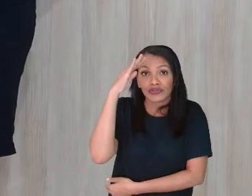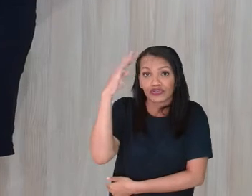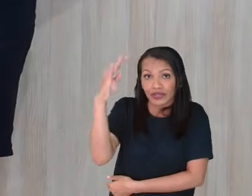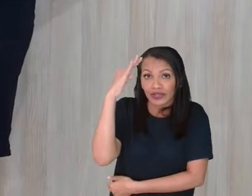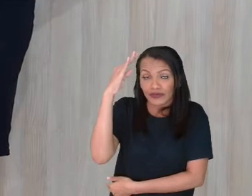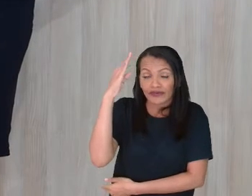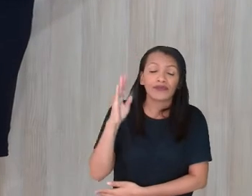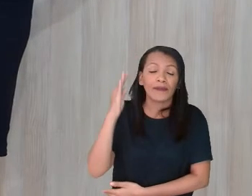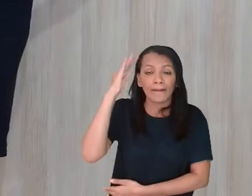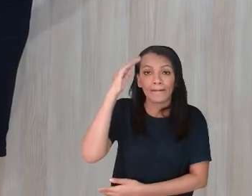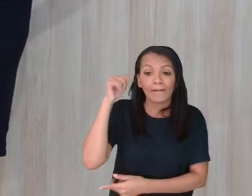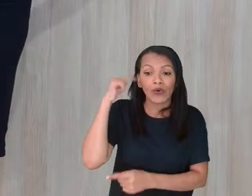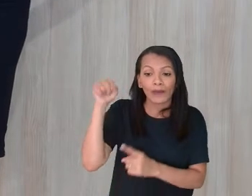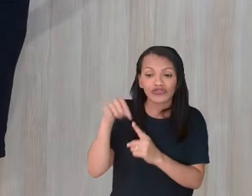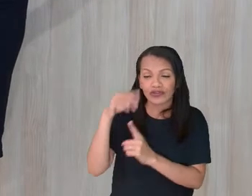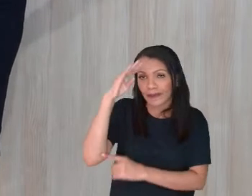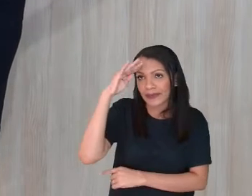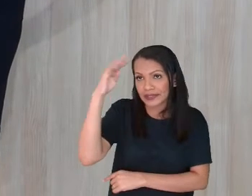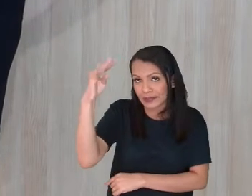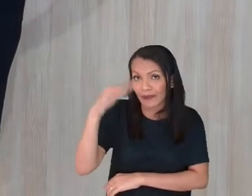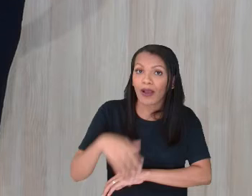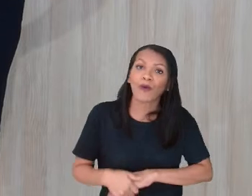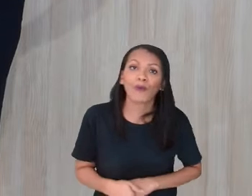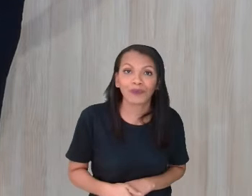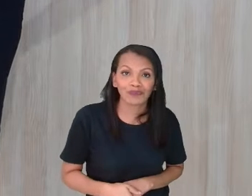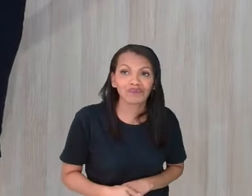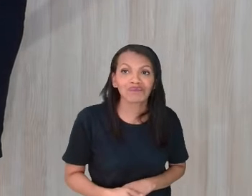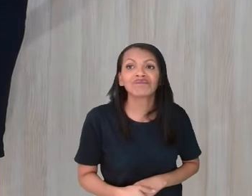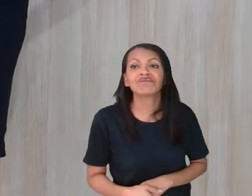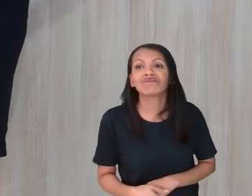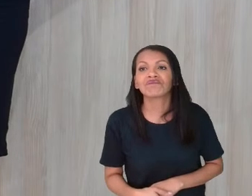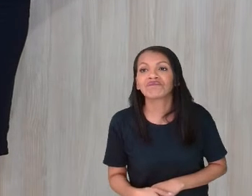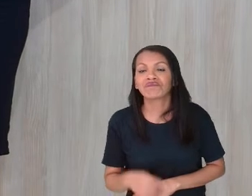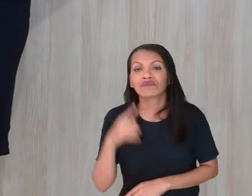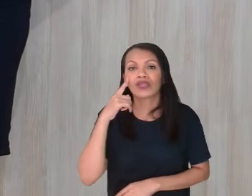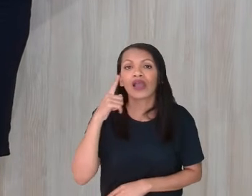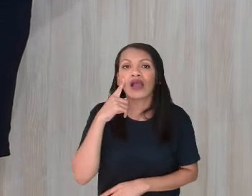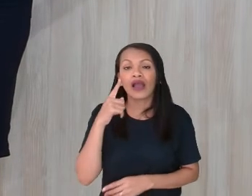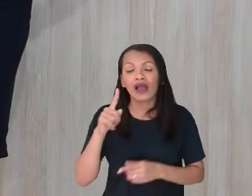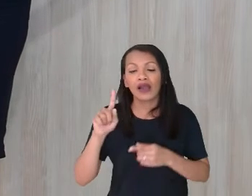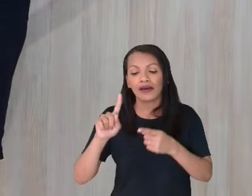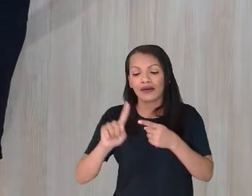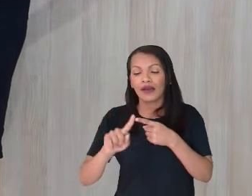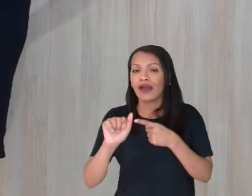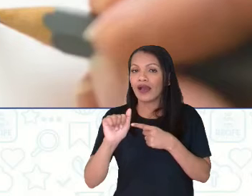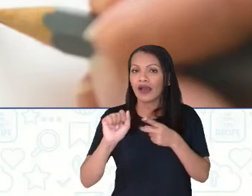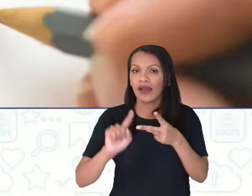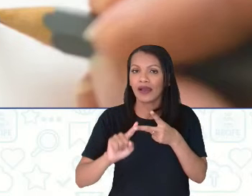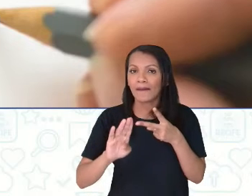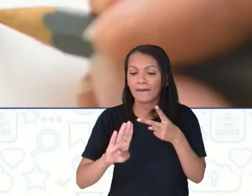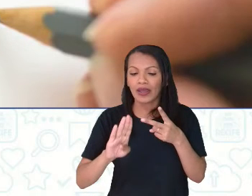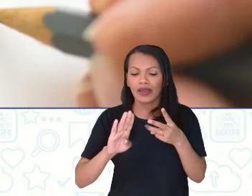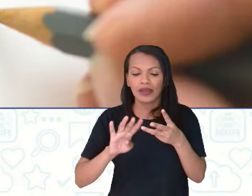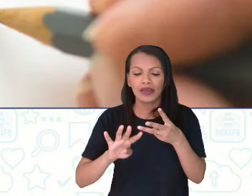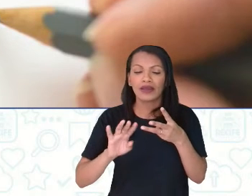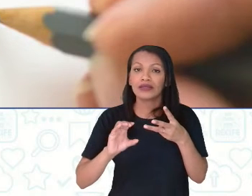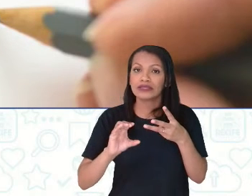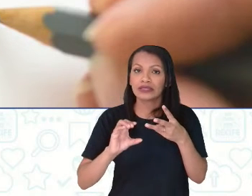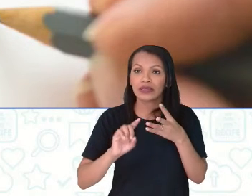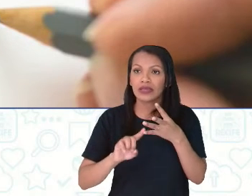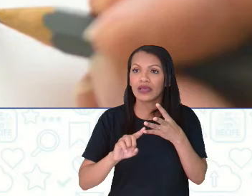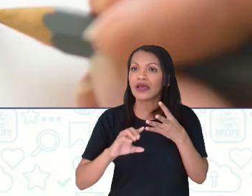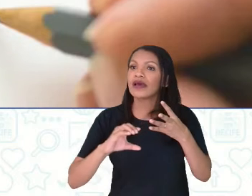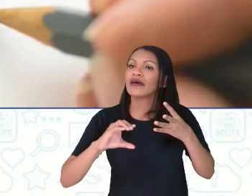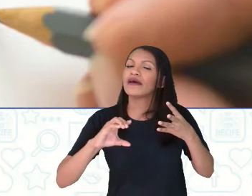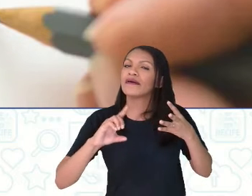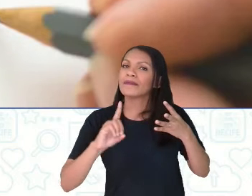Esopo? Quem não tem cão caçar com gato. Depois da tempestade vem uma bonança, mais vale um pássaro na mão que dois voando,